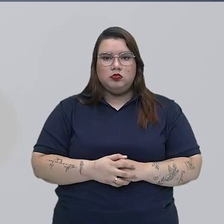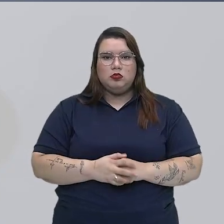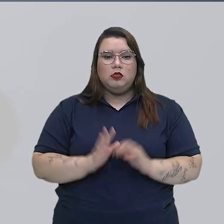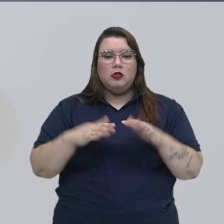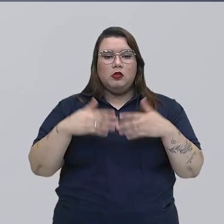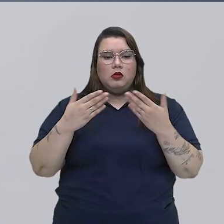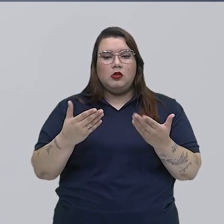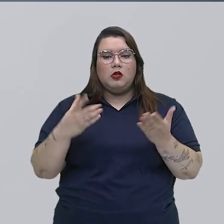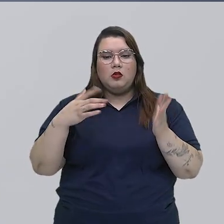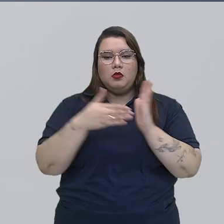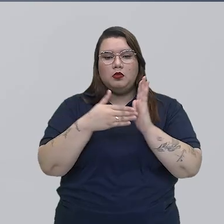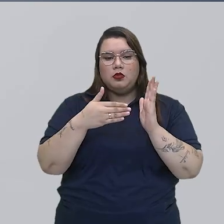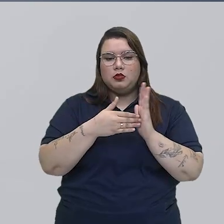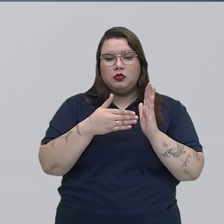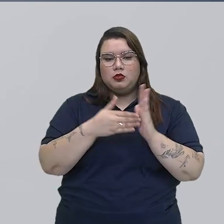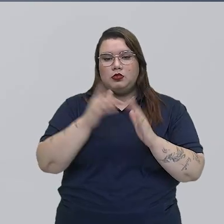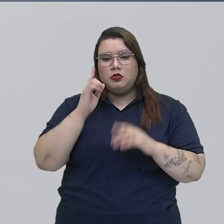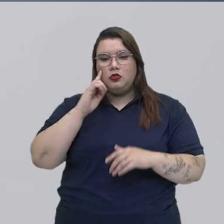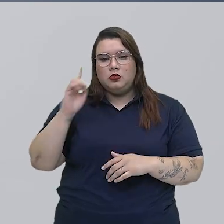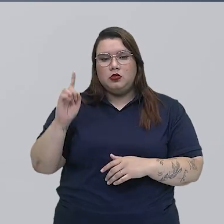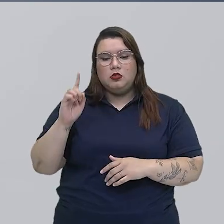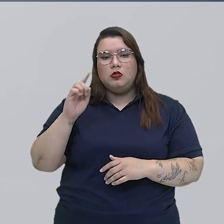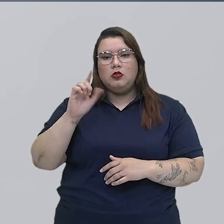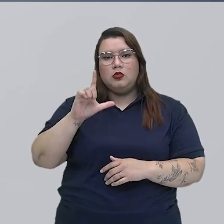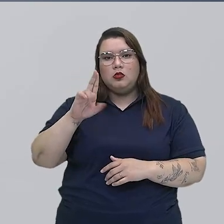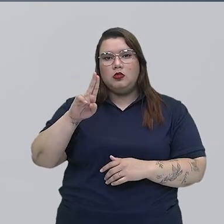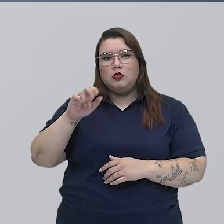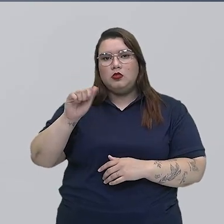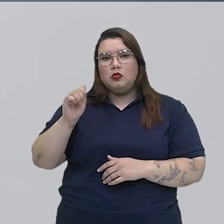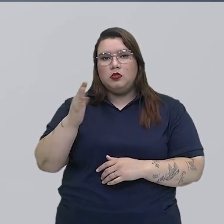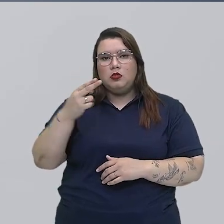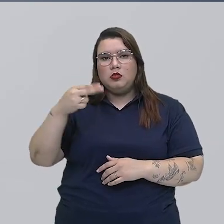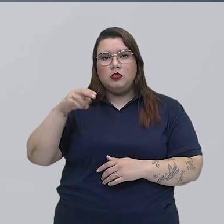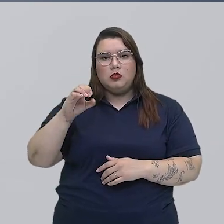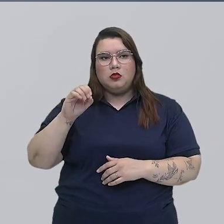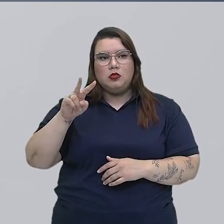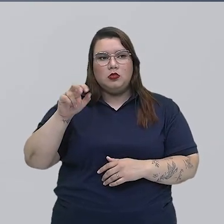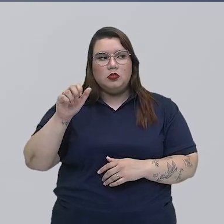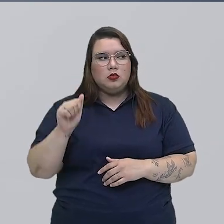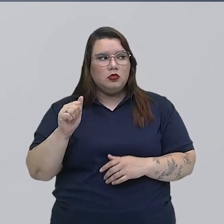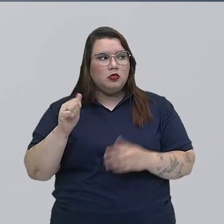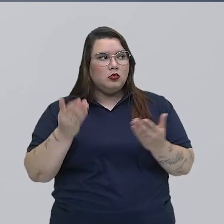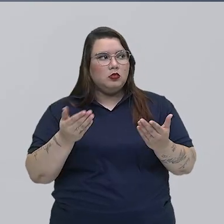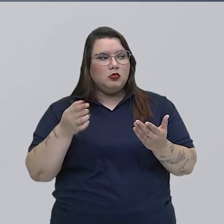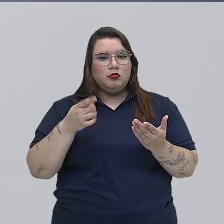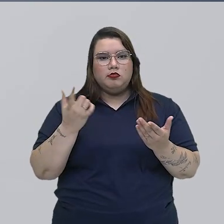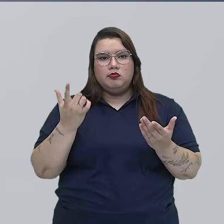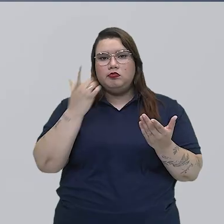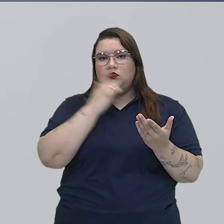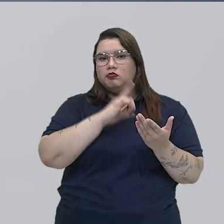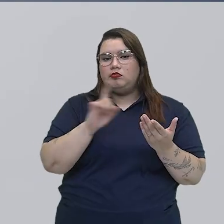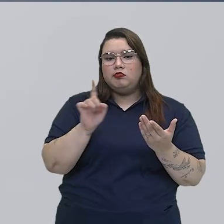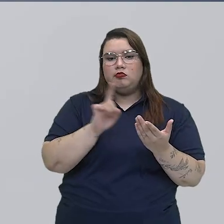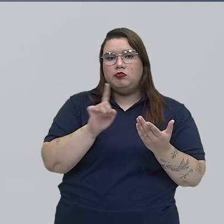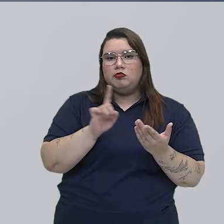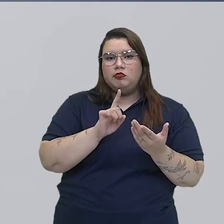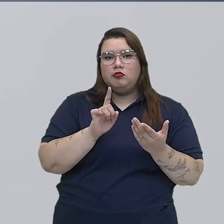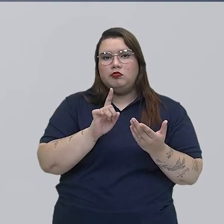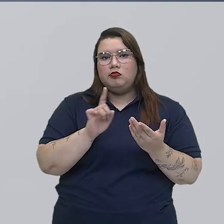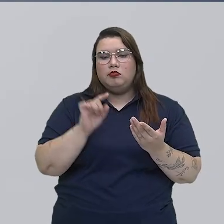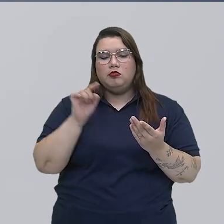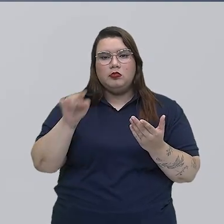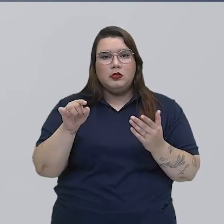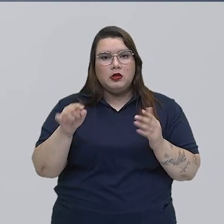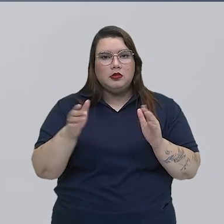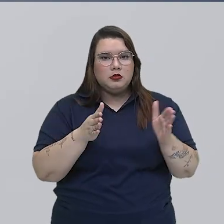vamos ter a fase chamada de lua nova. Nós não conseguimos,